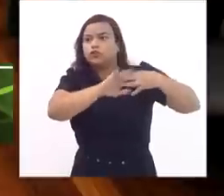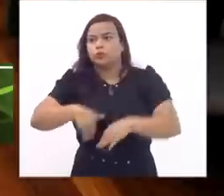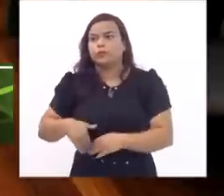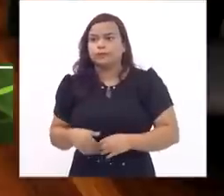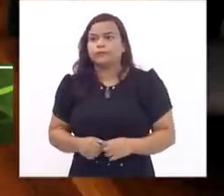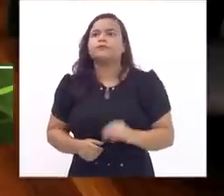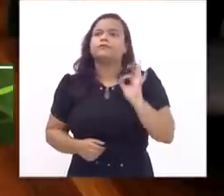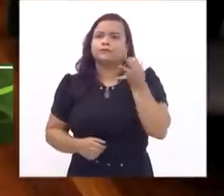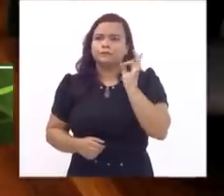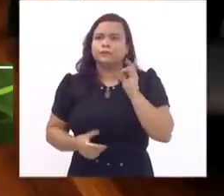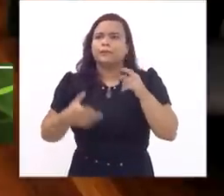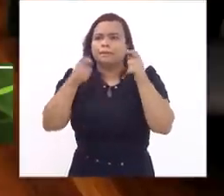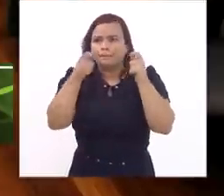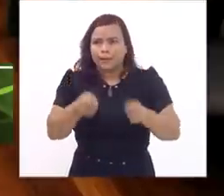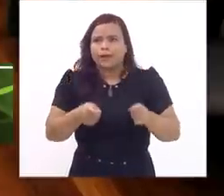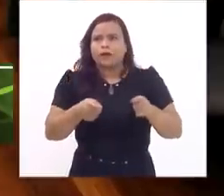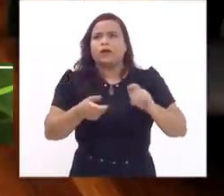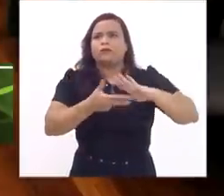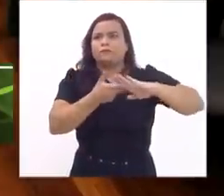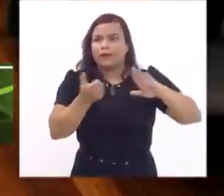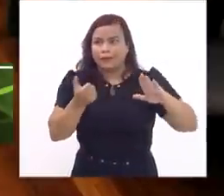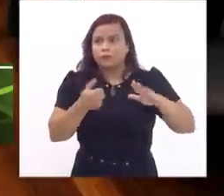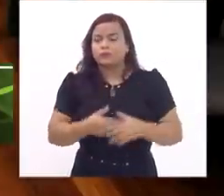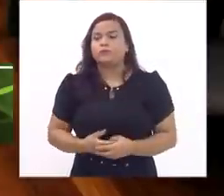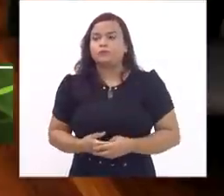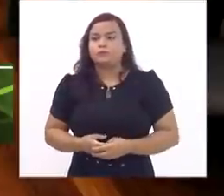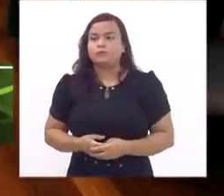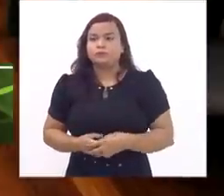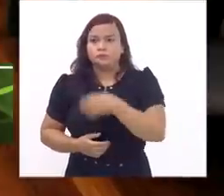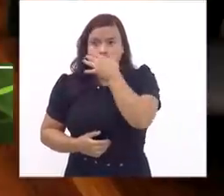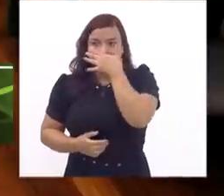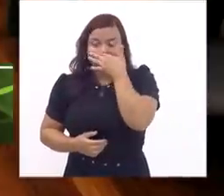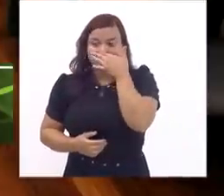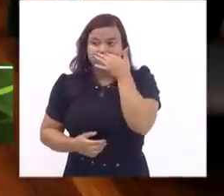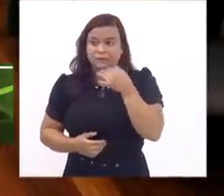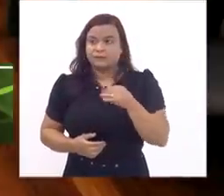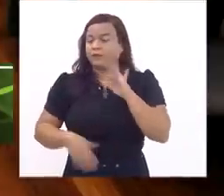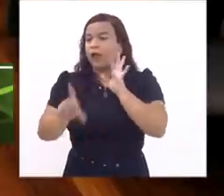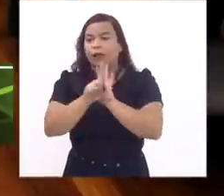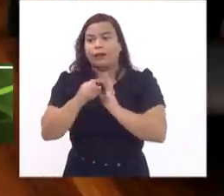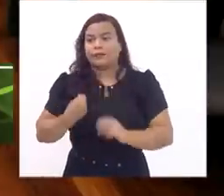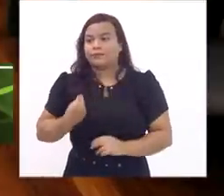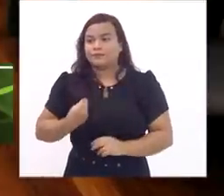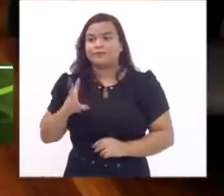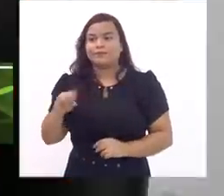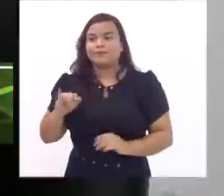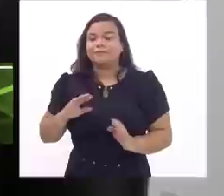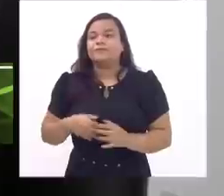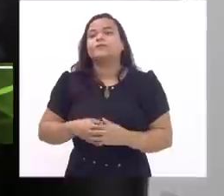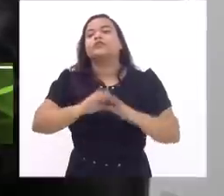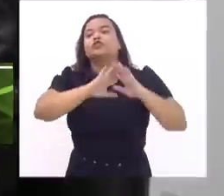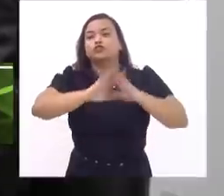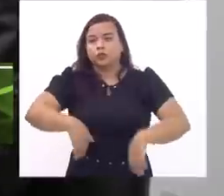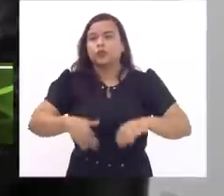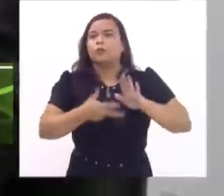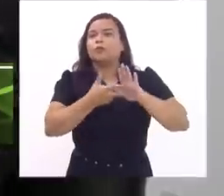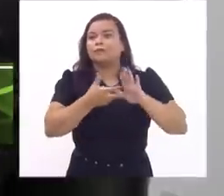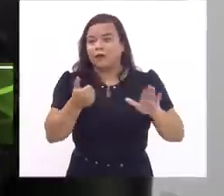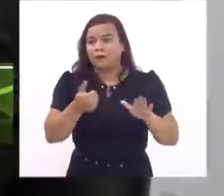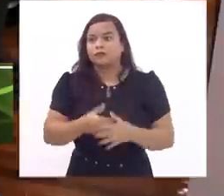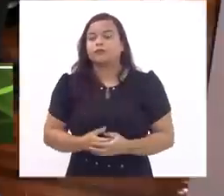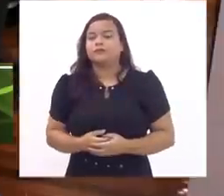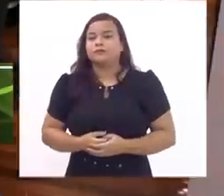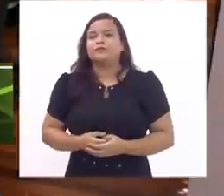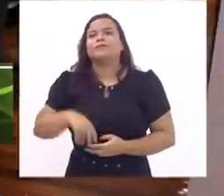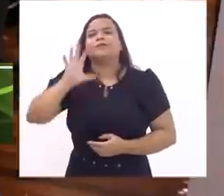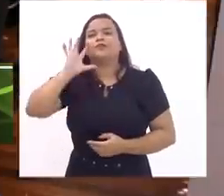fazer o destaque, atenção, assessoria. Não tem veto no quarto, quer dizer. Okay. A lei entra em vigor. É, derruba o veto no segundo e terceiro.